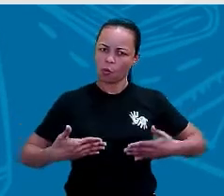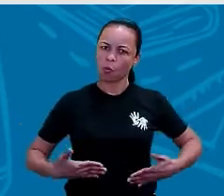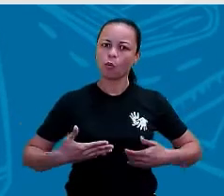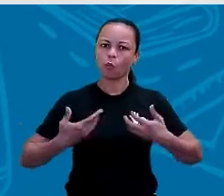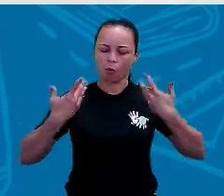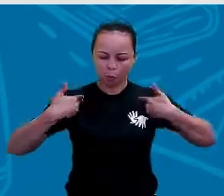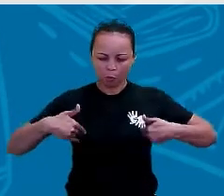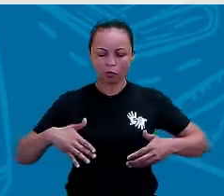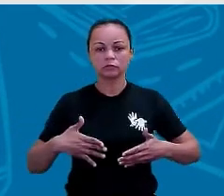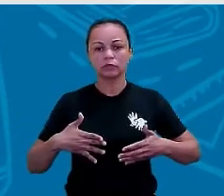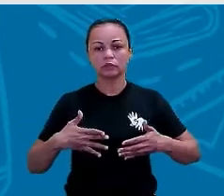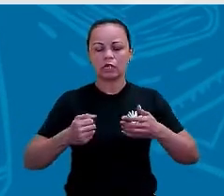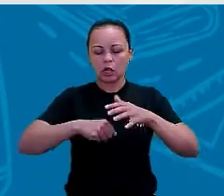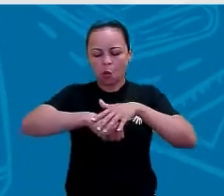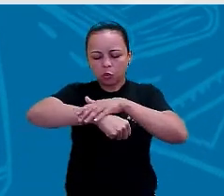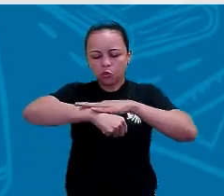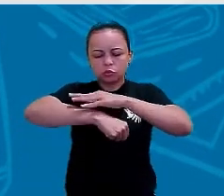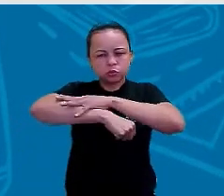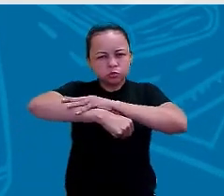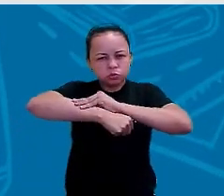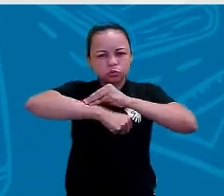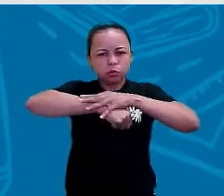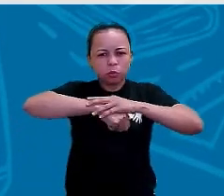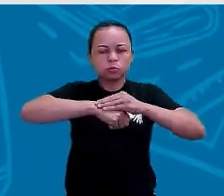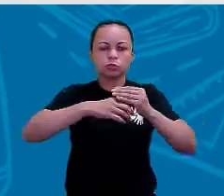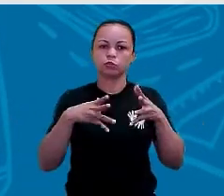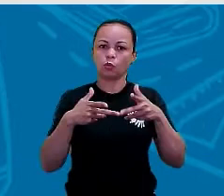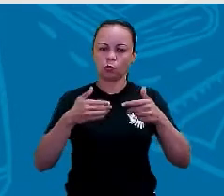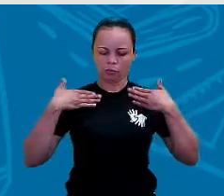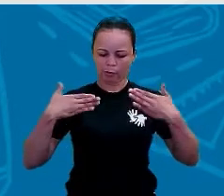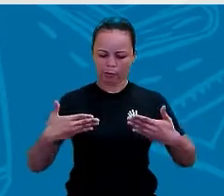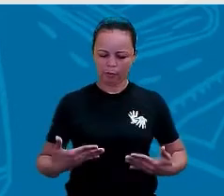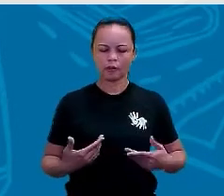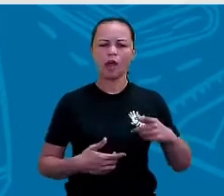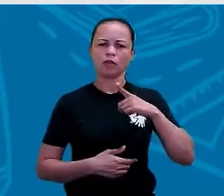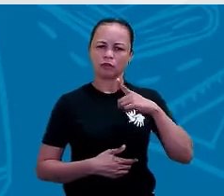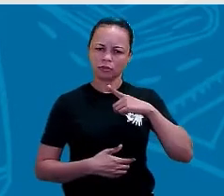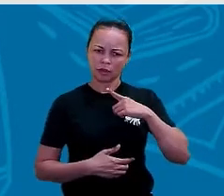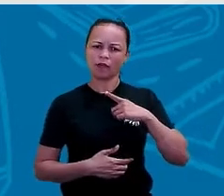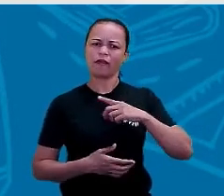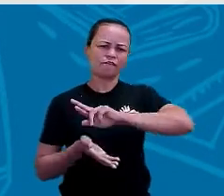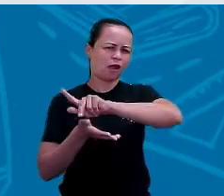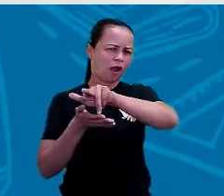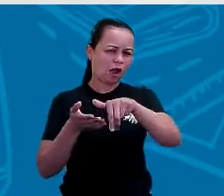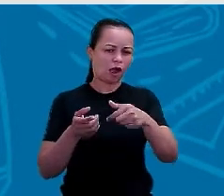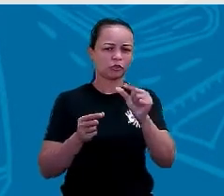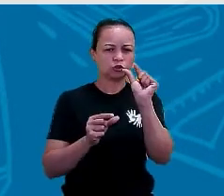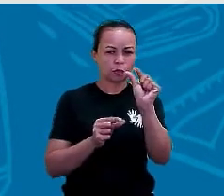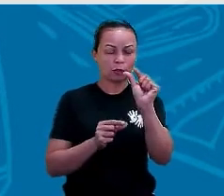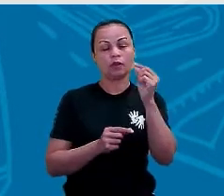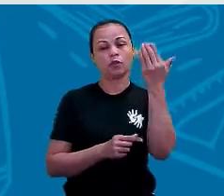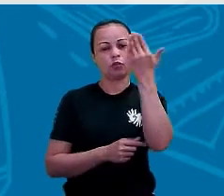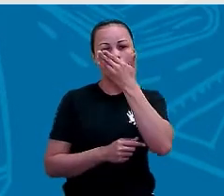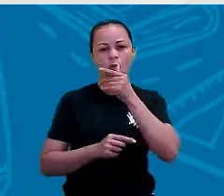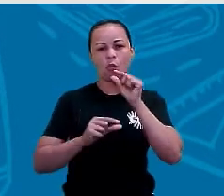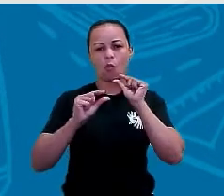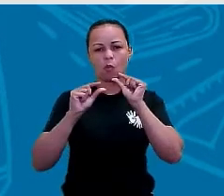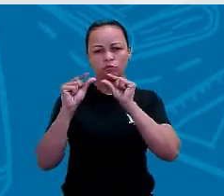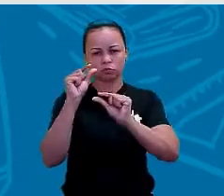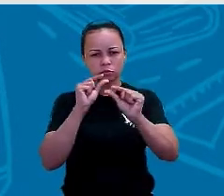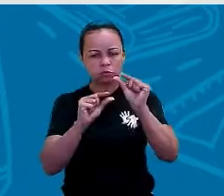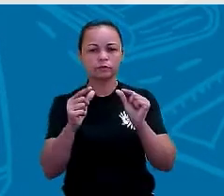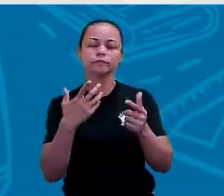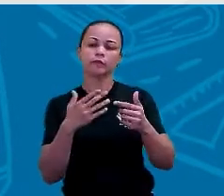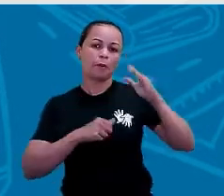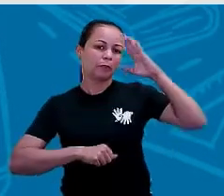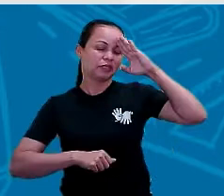E ao longo da nossa pele, por todo o nosso corpo, existem micro-organismos. Principalmente, né, nas regiões que